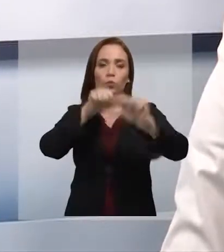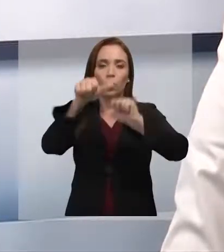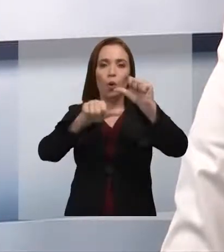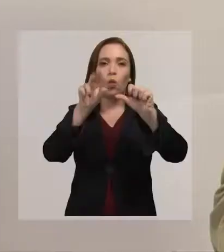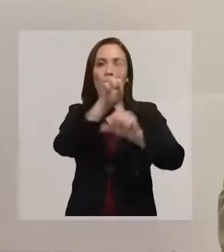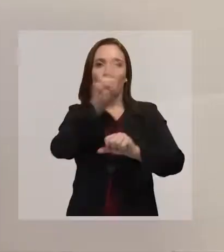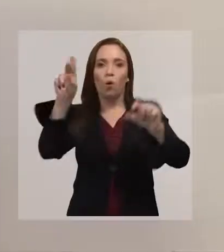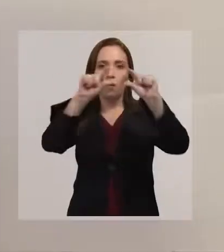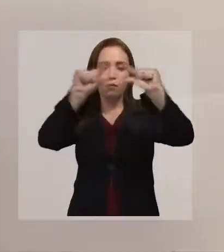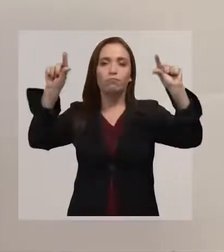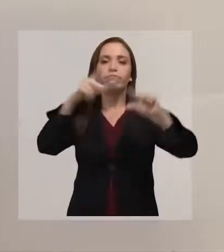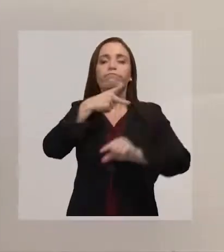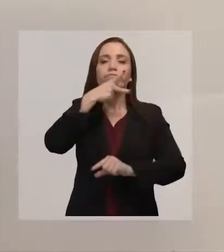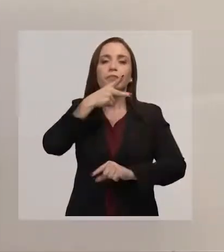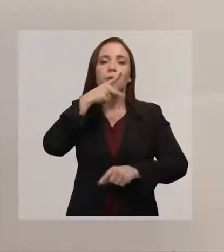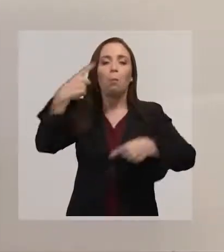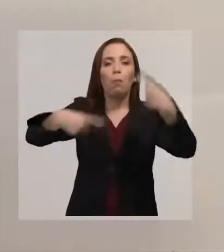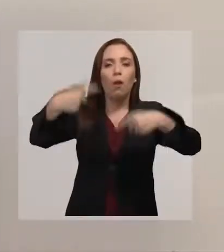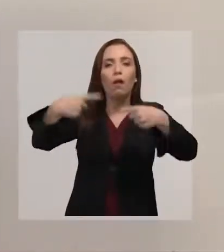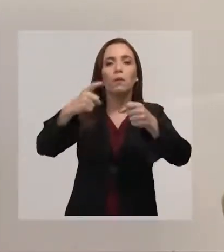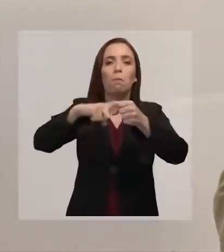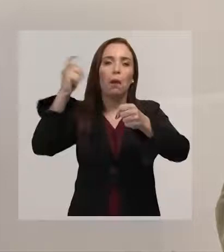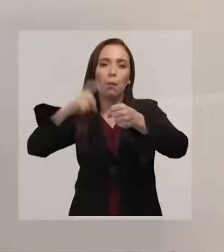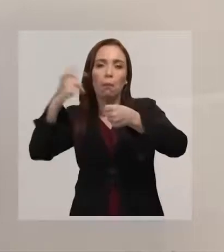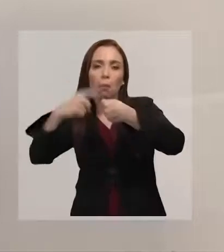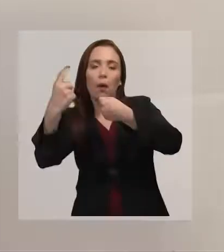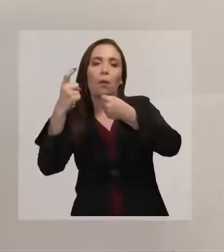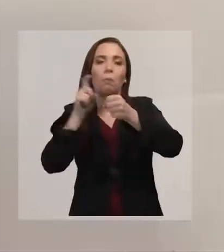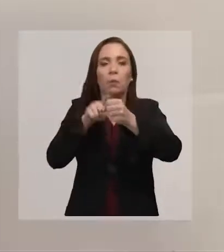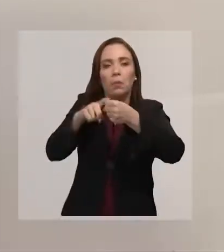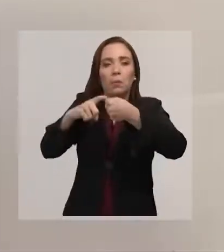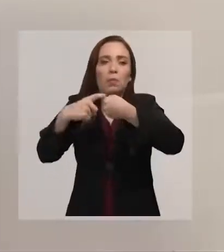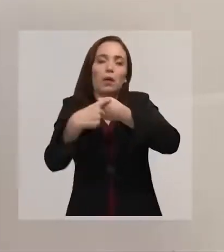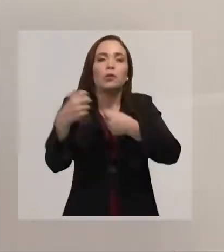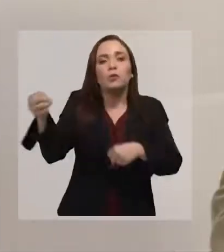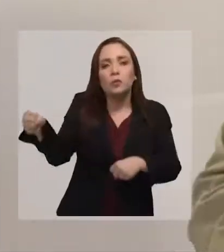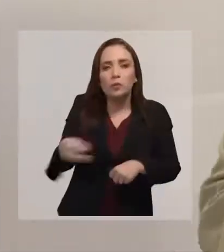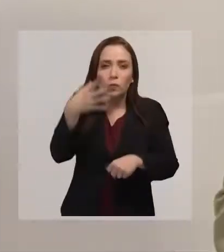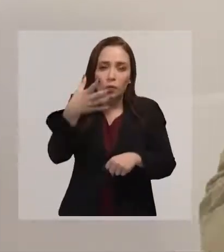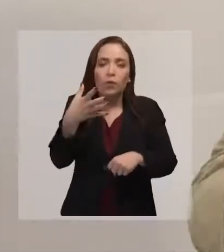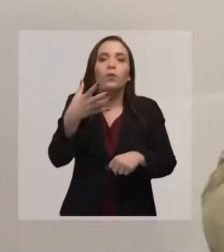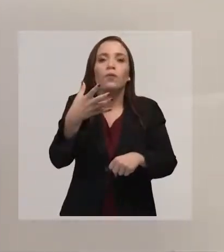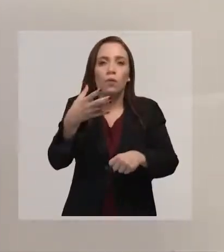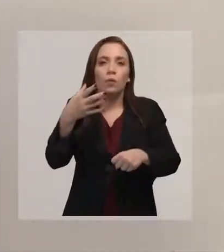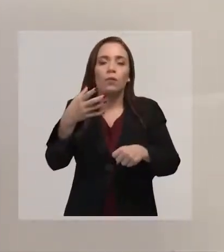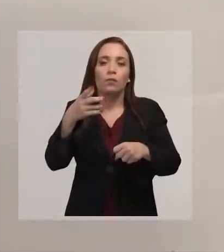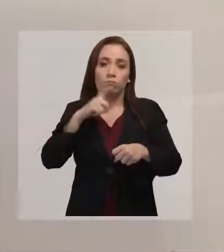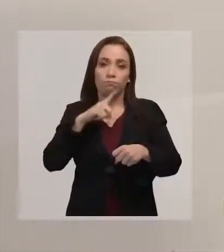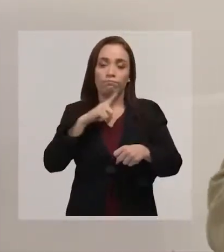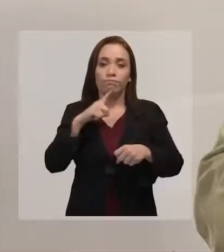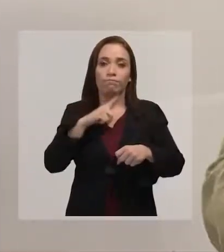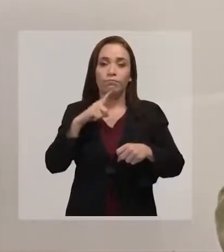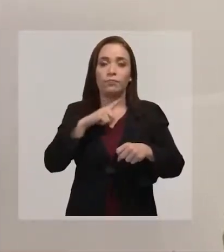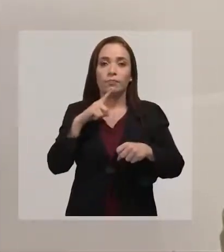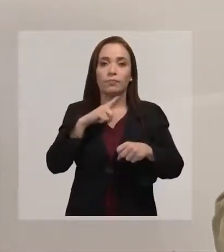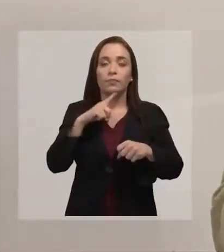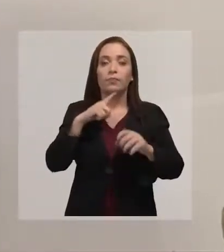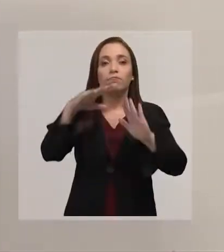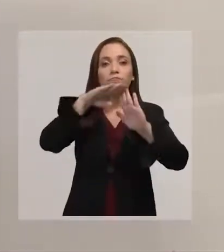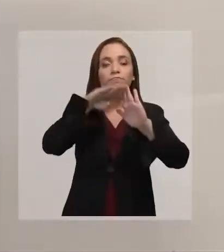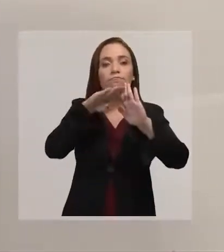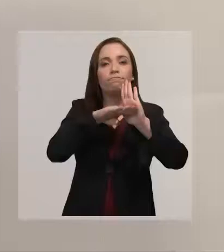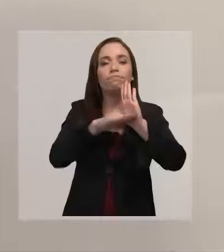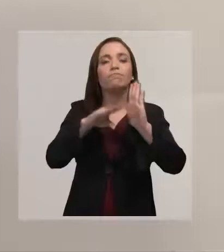readequação, com a função no sistema político, na necessidade de manifestação e em consonância com suas posições e